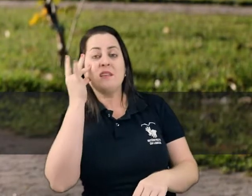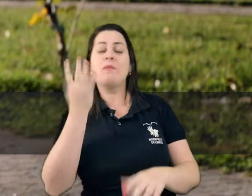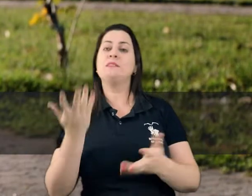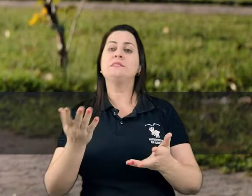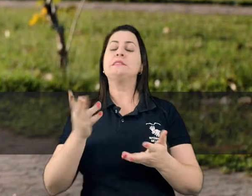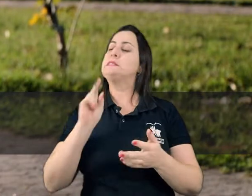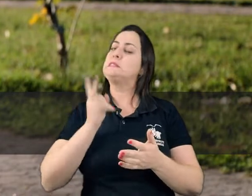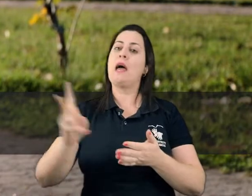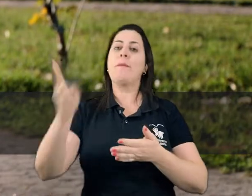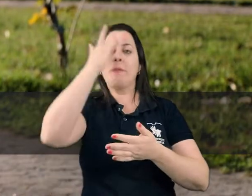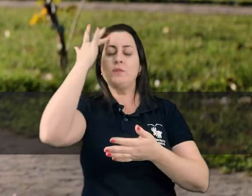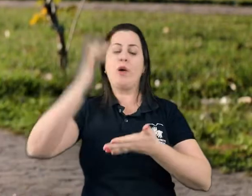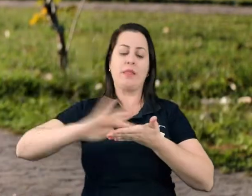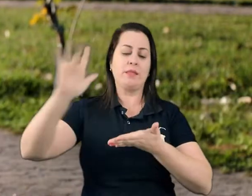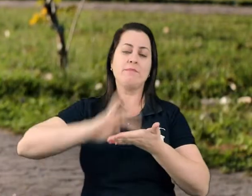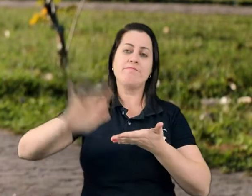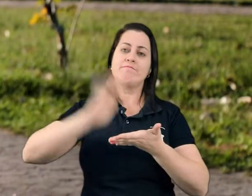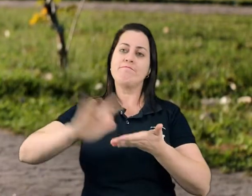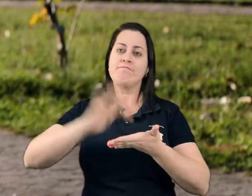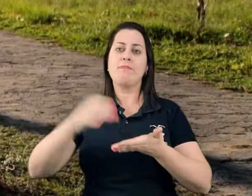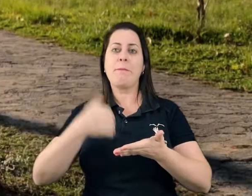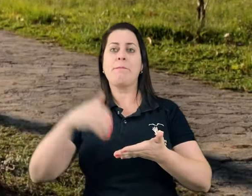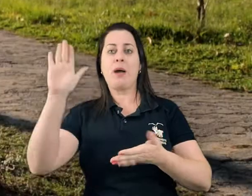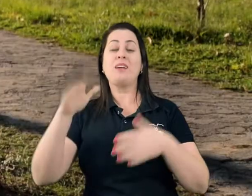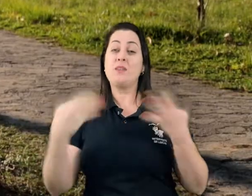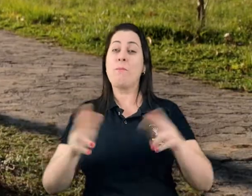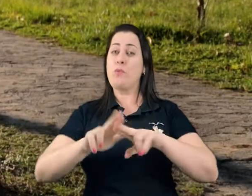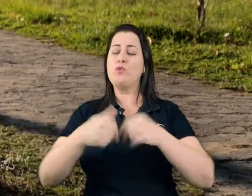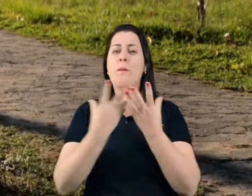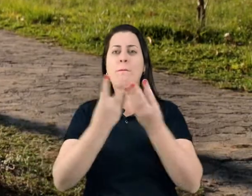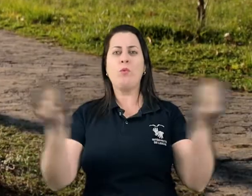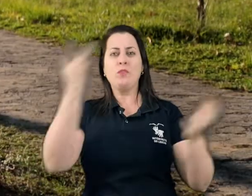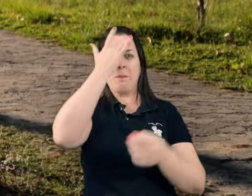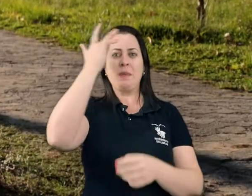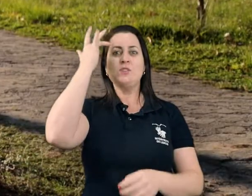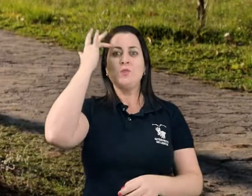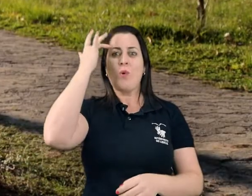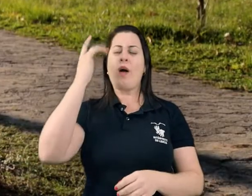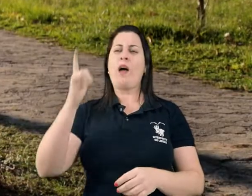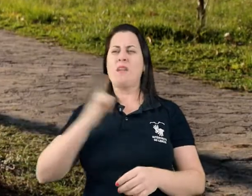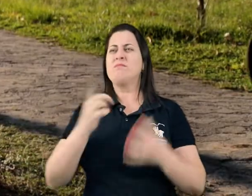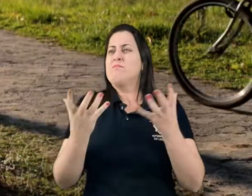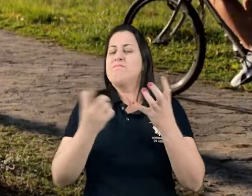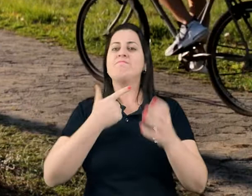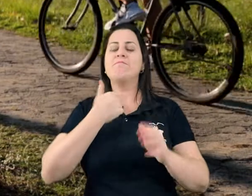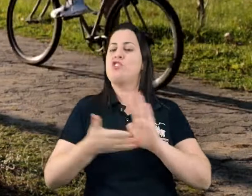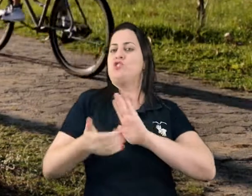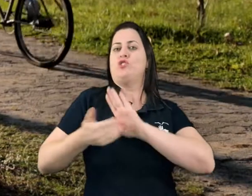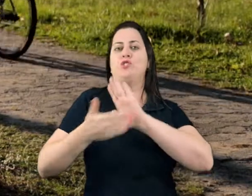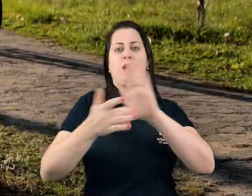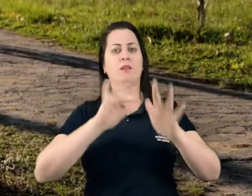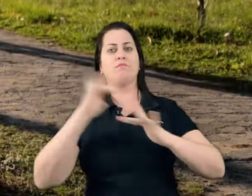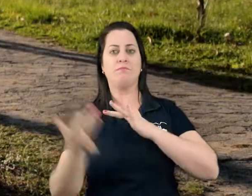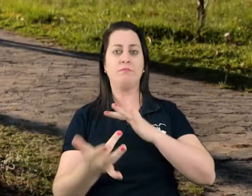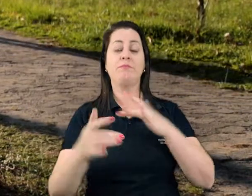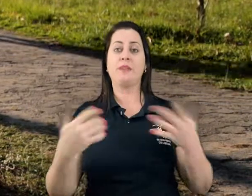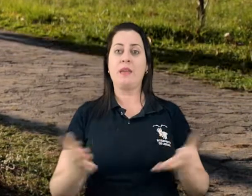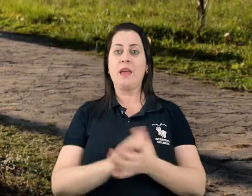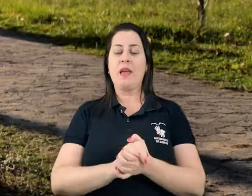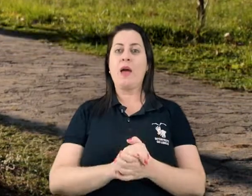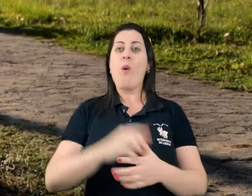presencial que se transforma no infindável percorrer de telas esses fatores têm levado muitas pessoas a fazer um detox digital